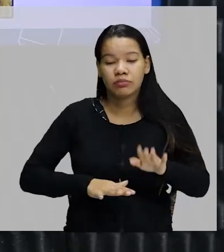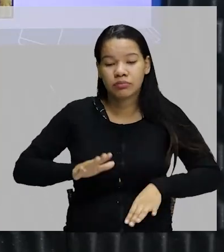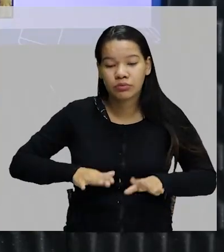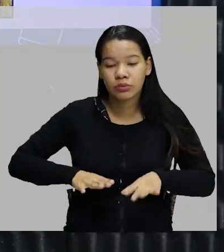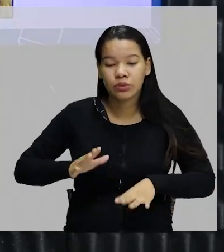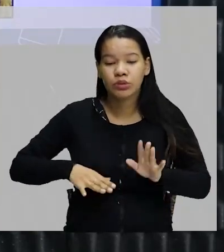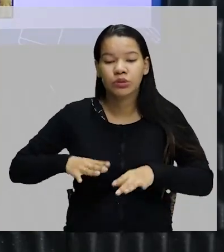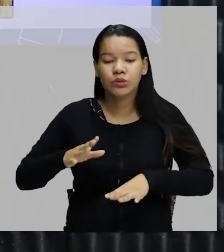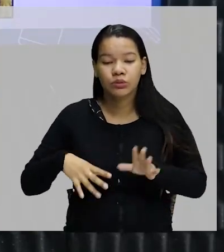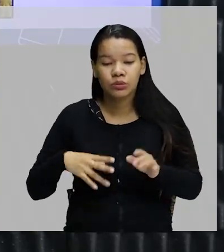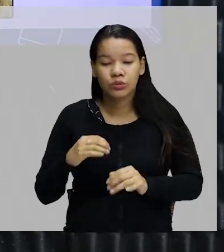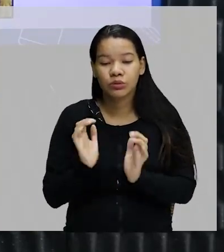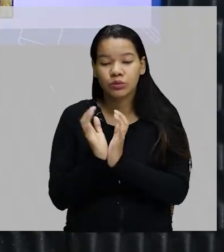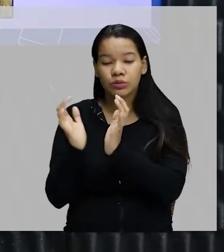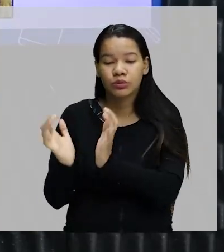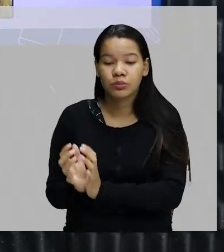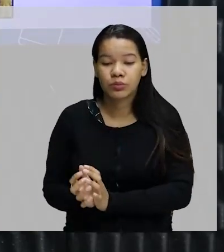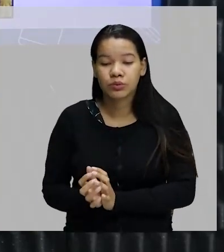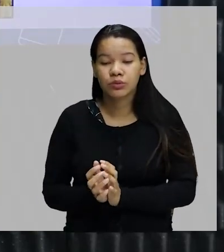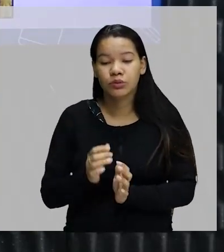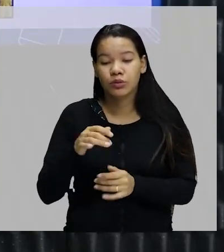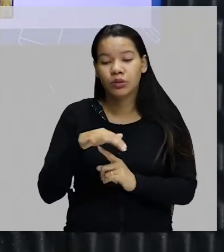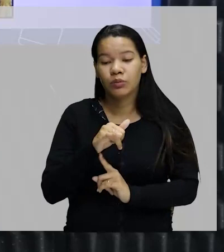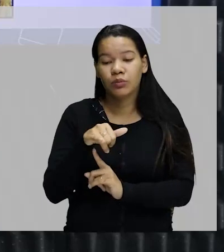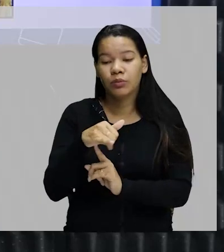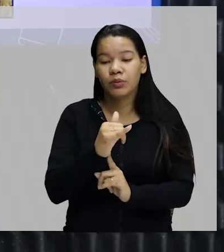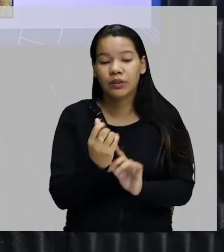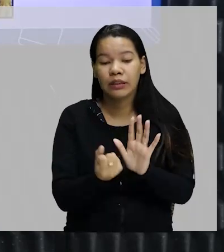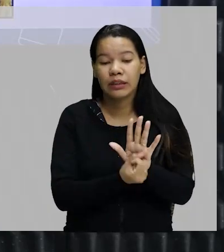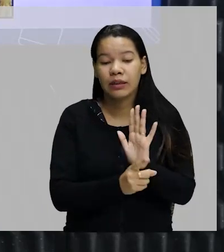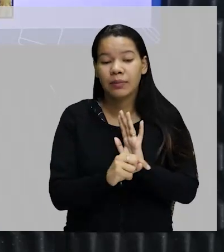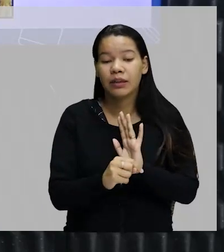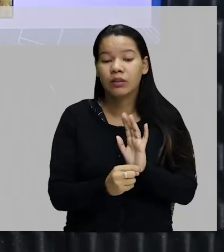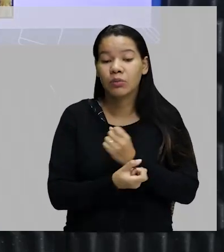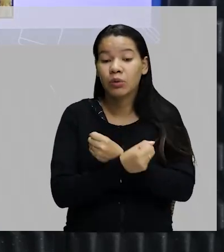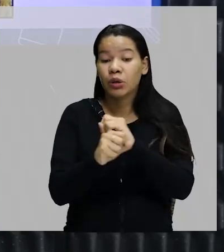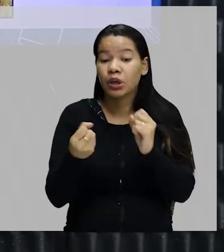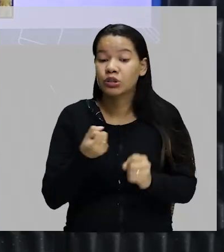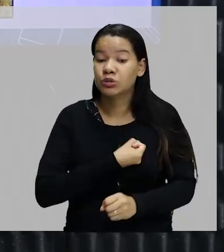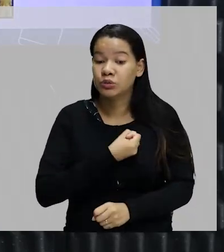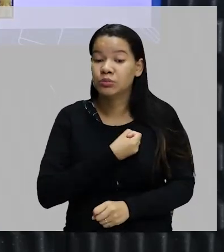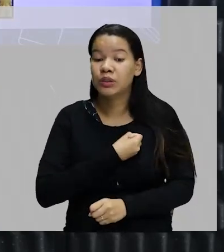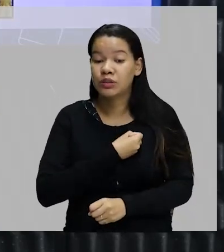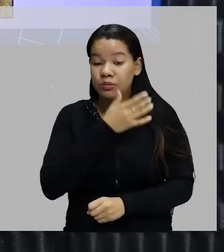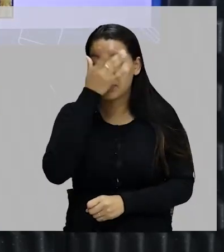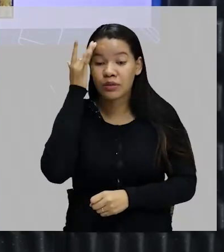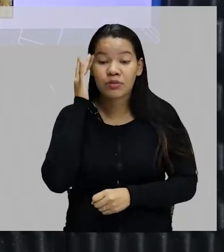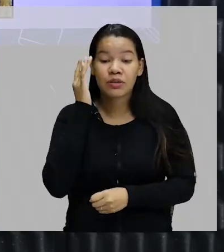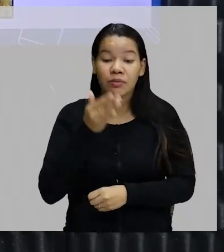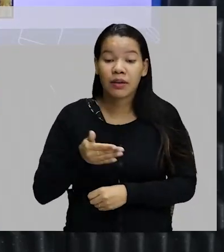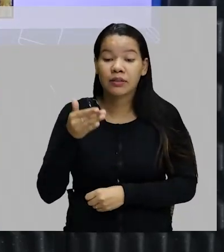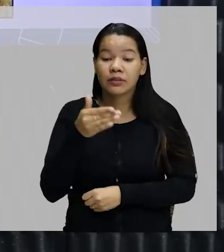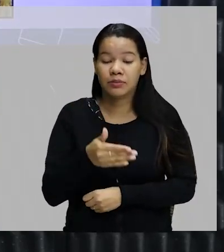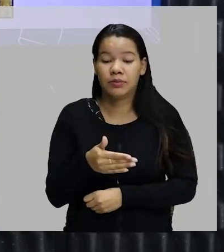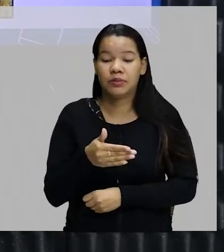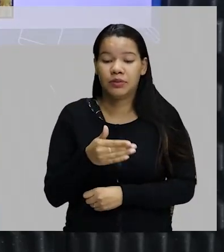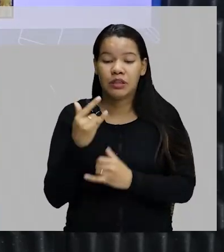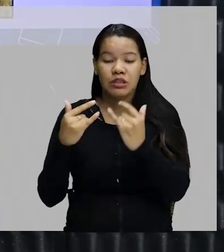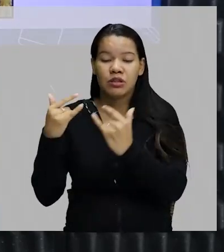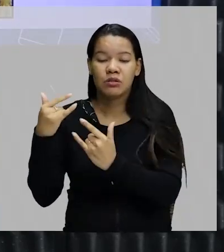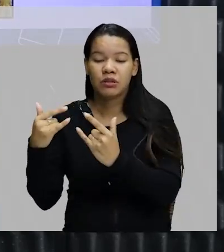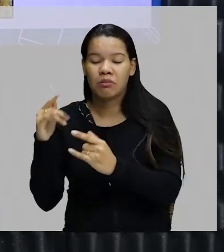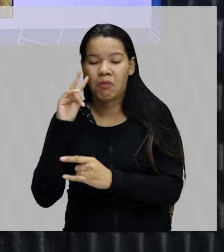O Bumba Meu Boi da ilha é marcado pelo grande número de brincantes e admiradores, chegando a reunir centenas